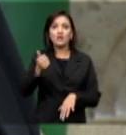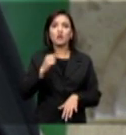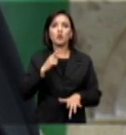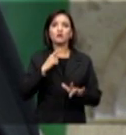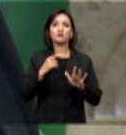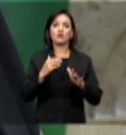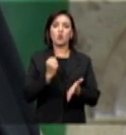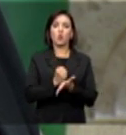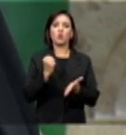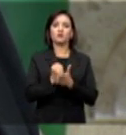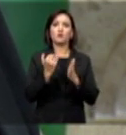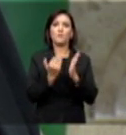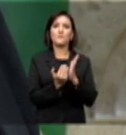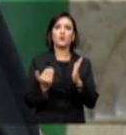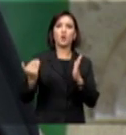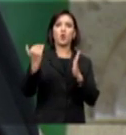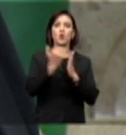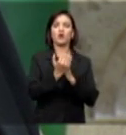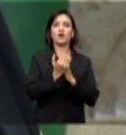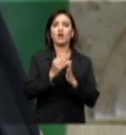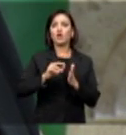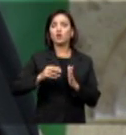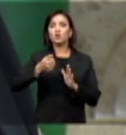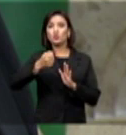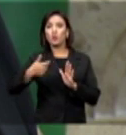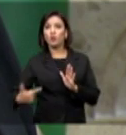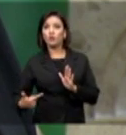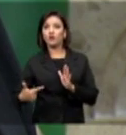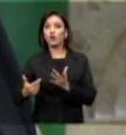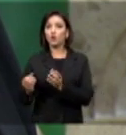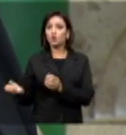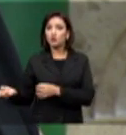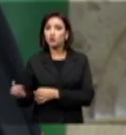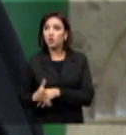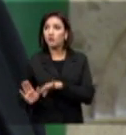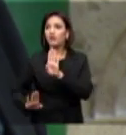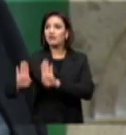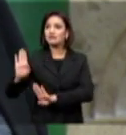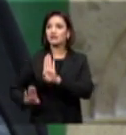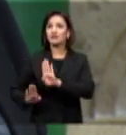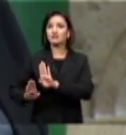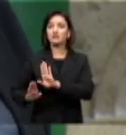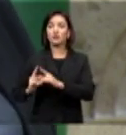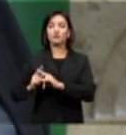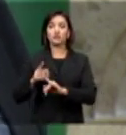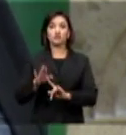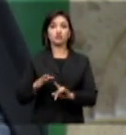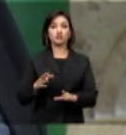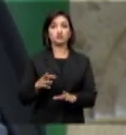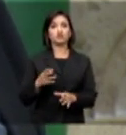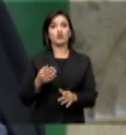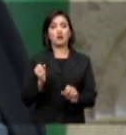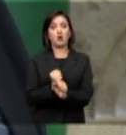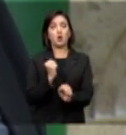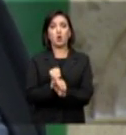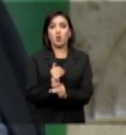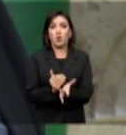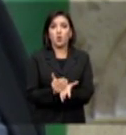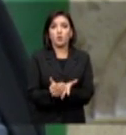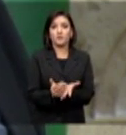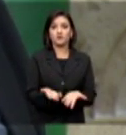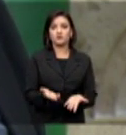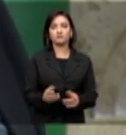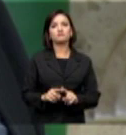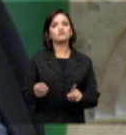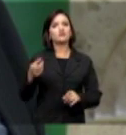antecipada que iniciar um novo processo licitatório com a obra em curso. E, finalmente, ainda